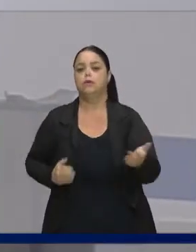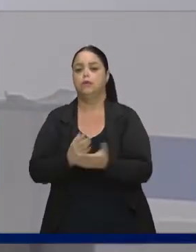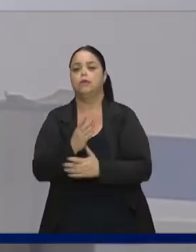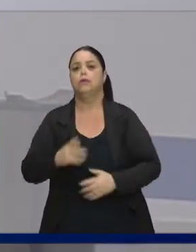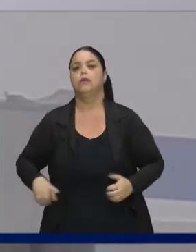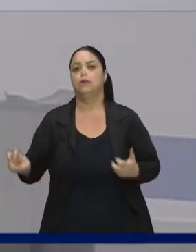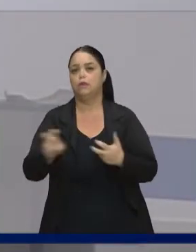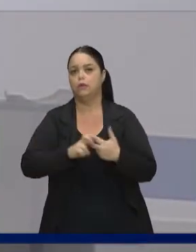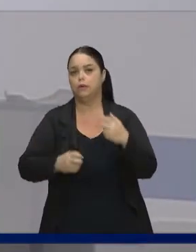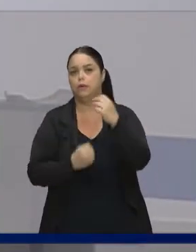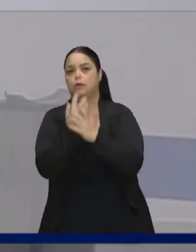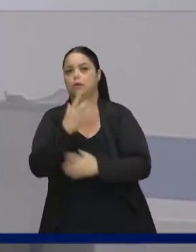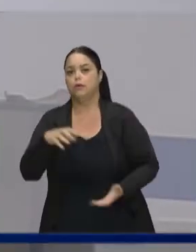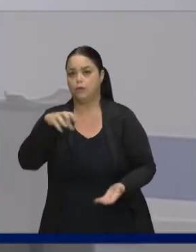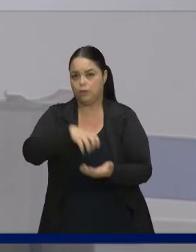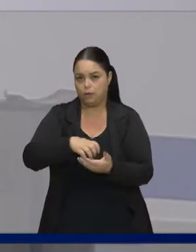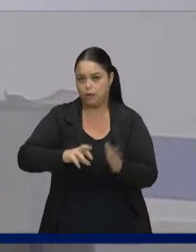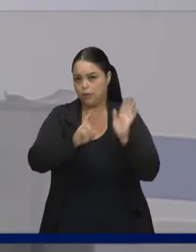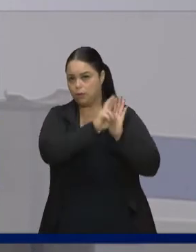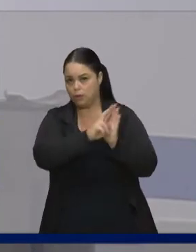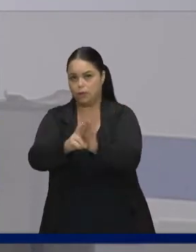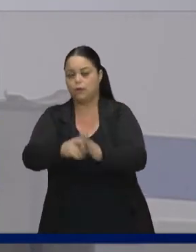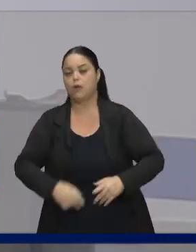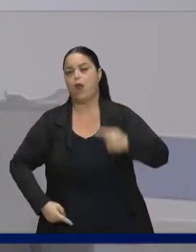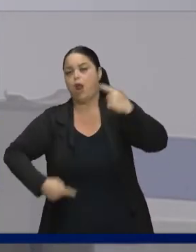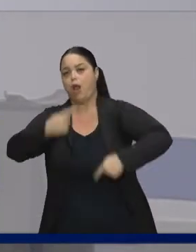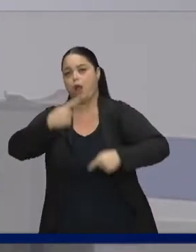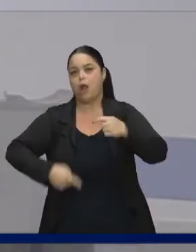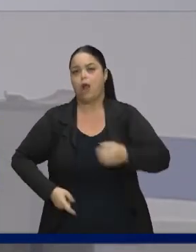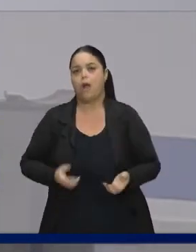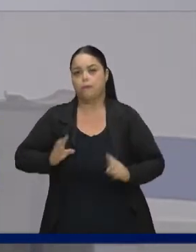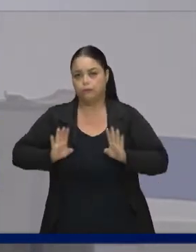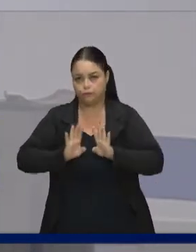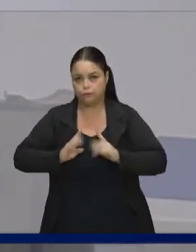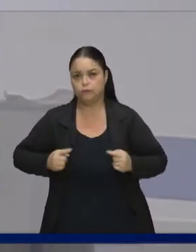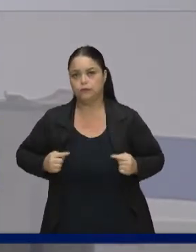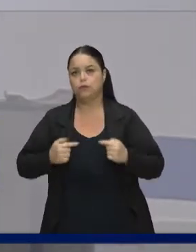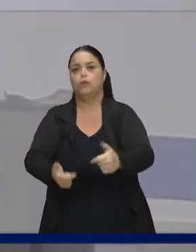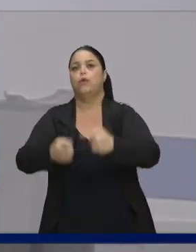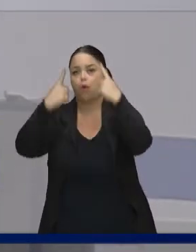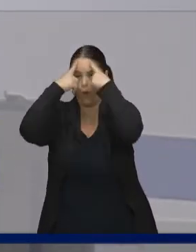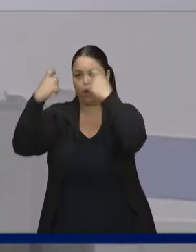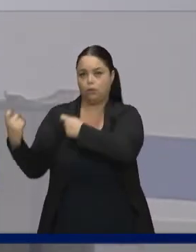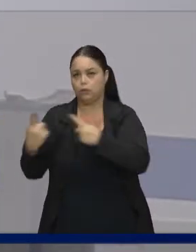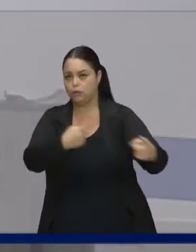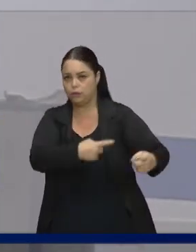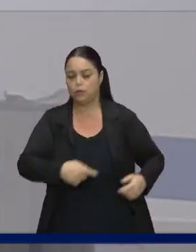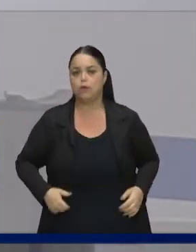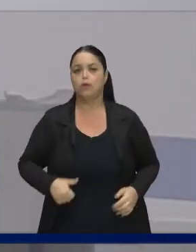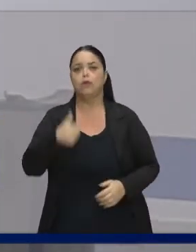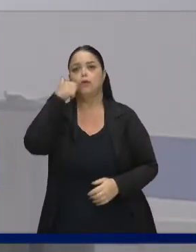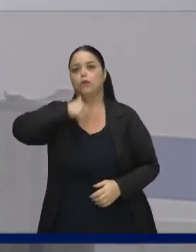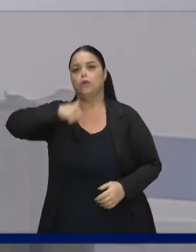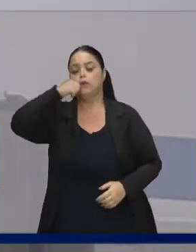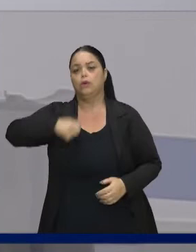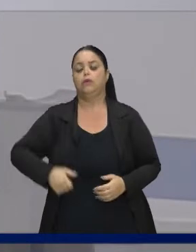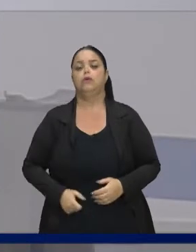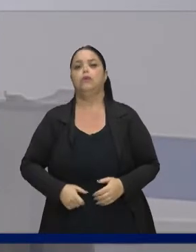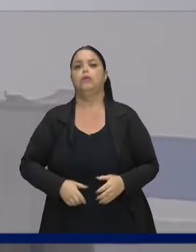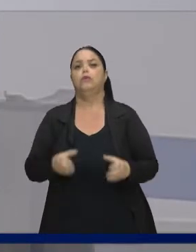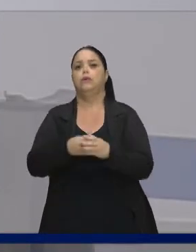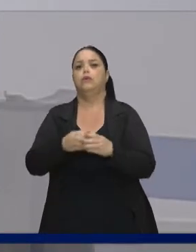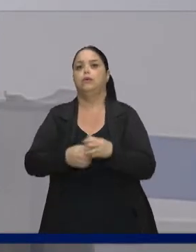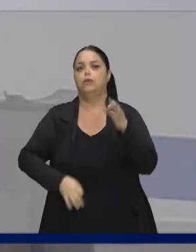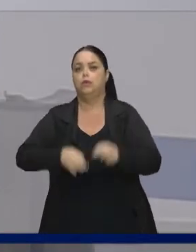Executivo a criar o Centro de Referência de Políticas de Enfrentamento à Violência contra as Mulheres. Comissões de